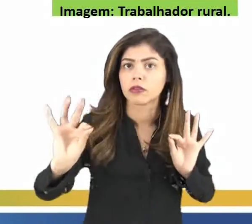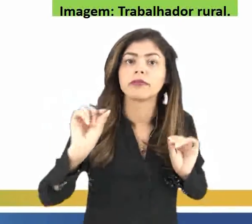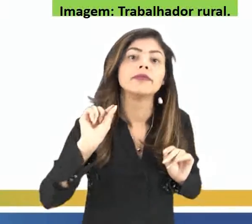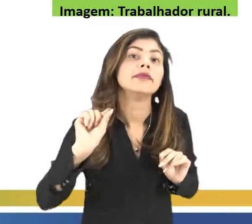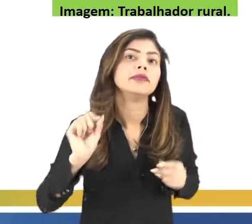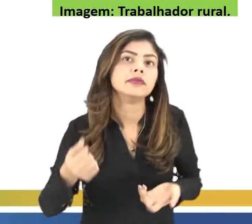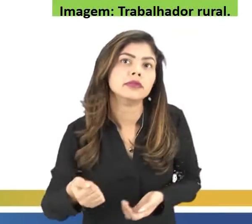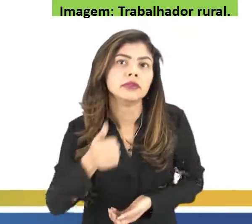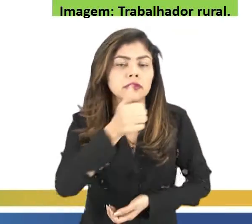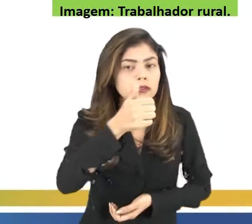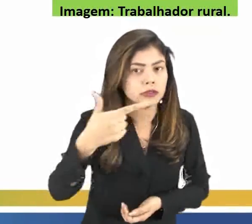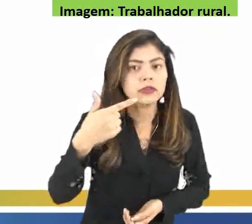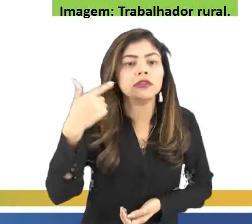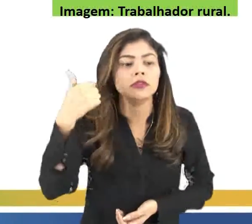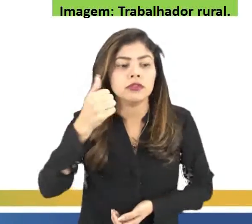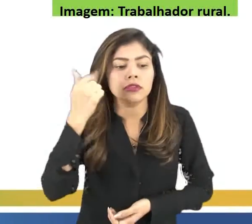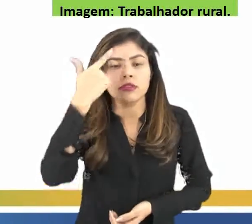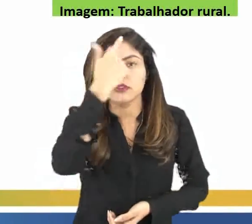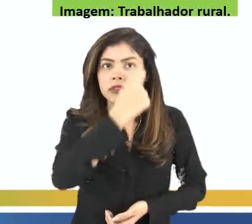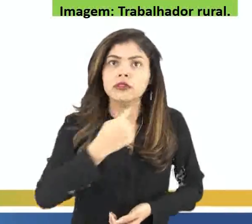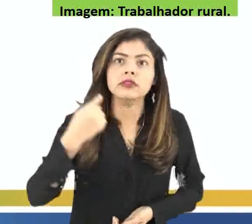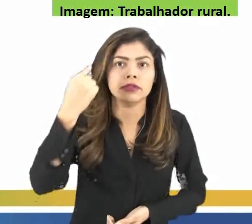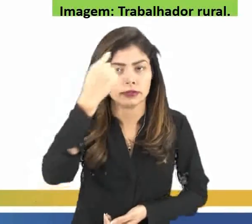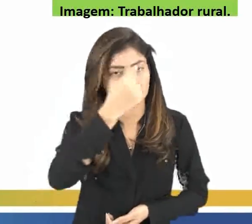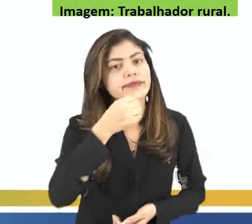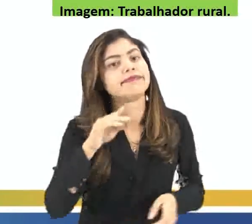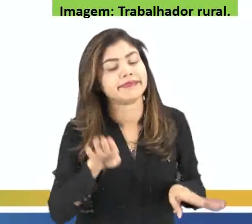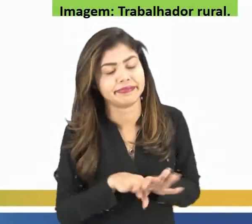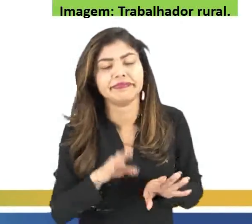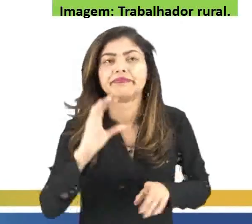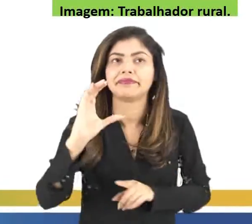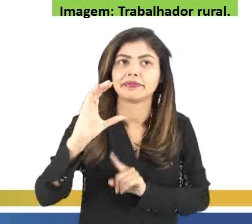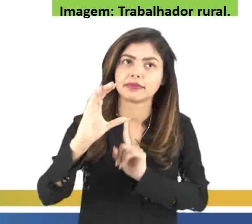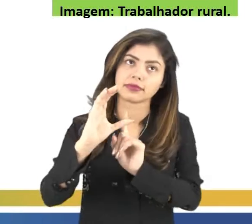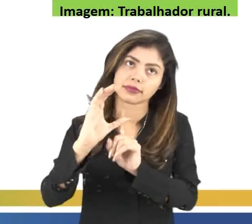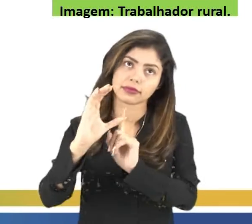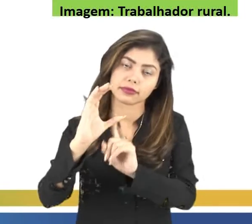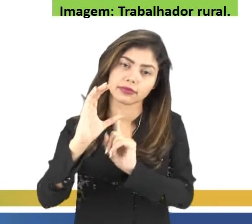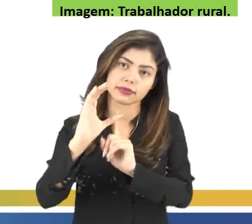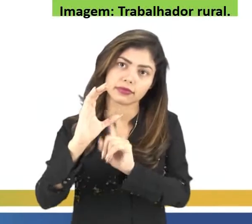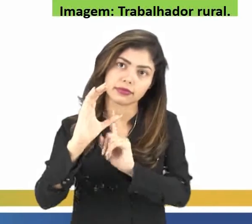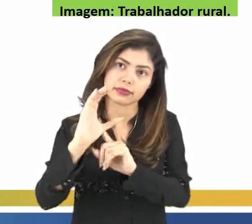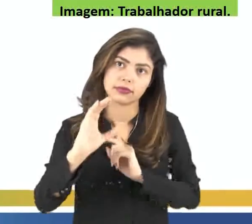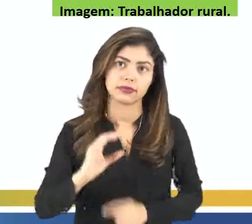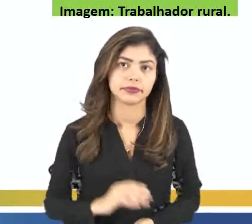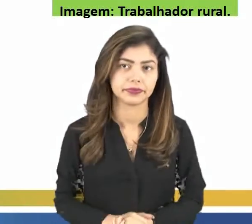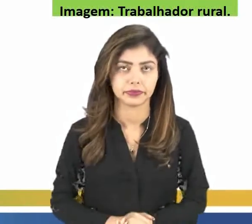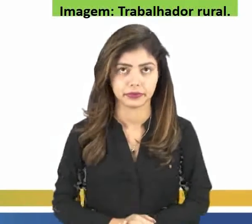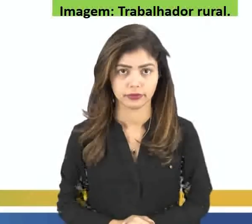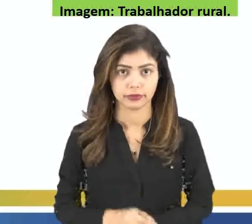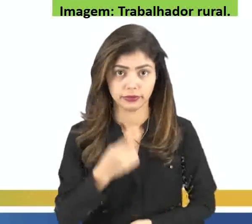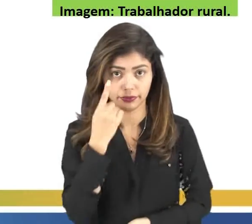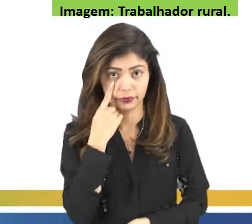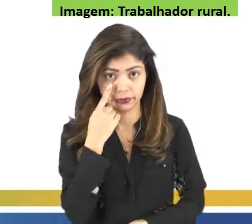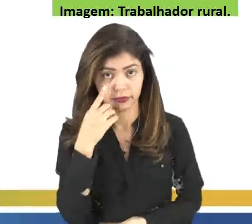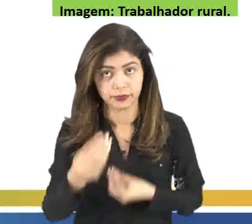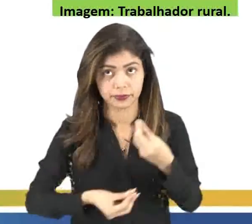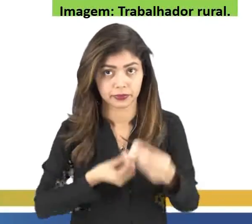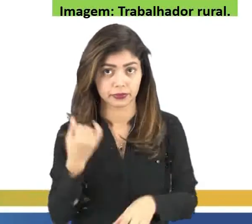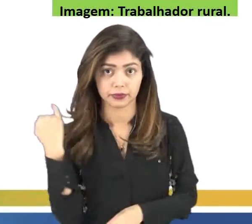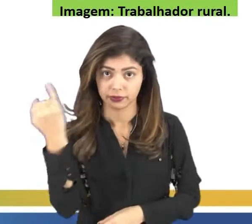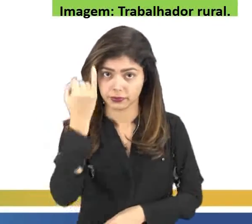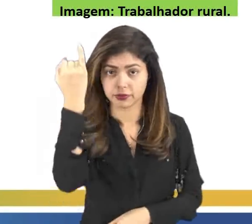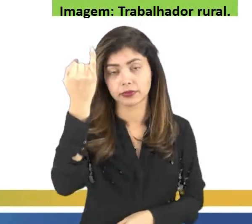é igual a 12 horas. A alternativa C, ok? Então veja como